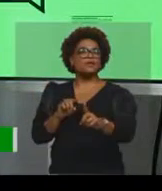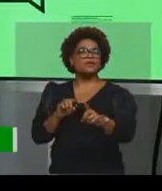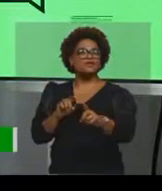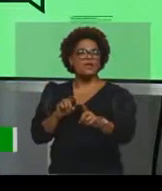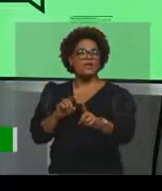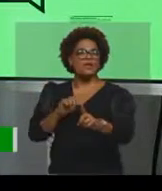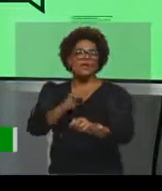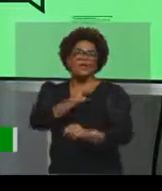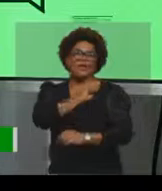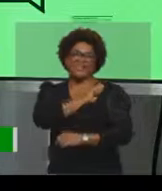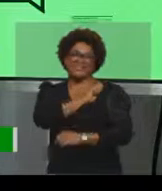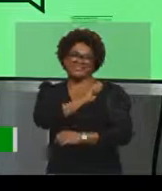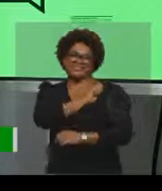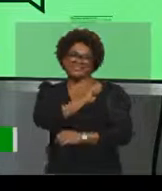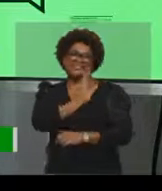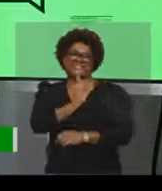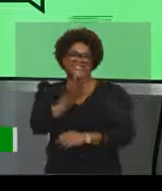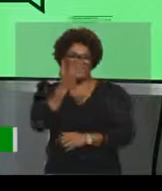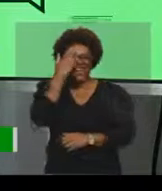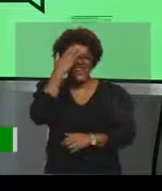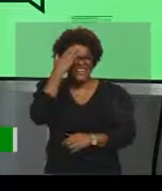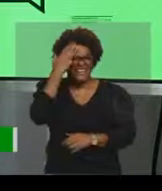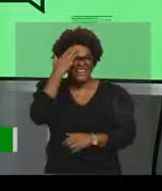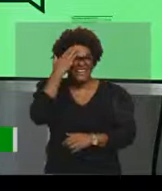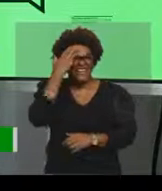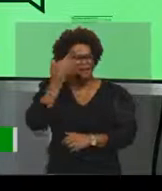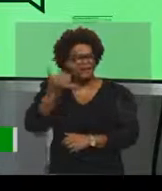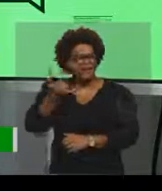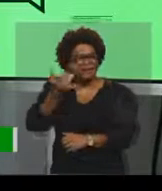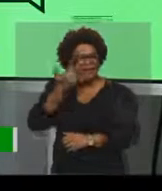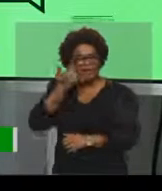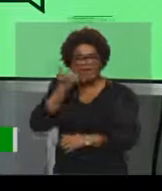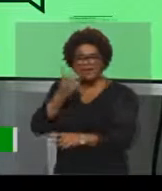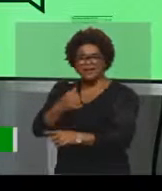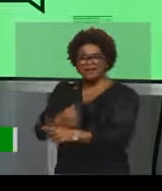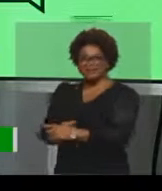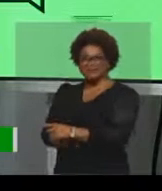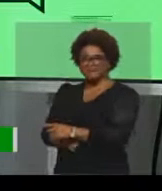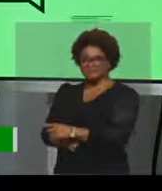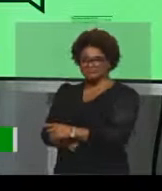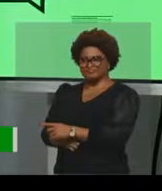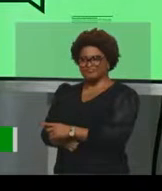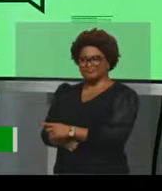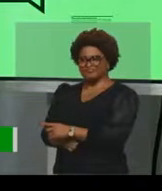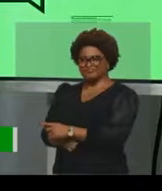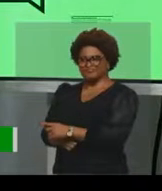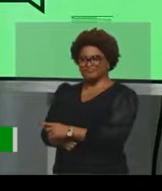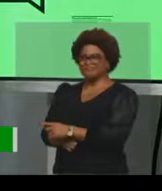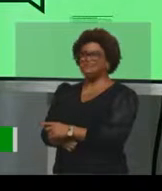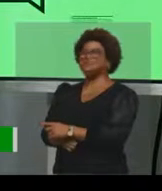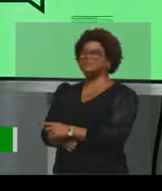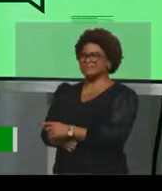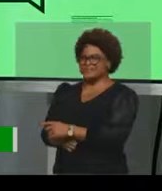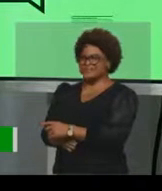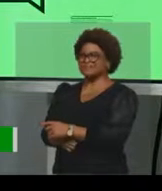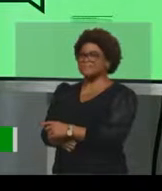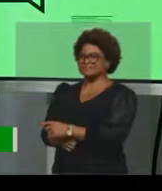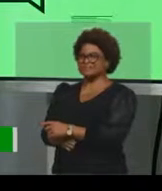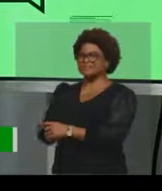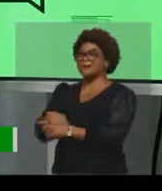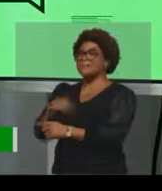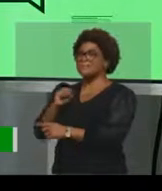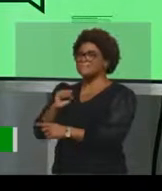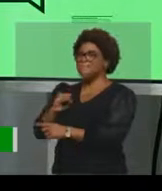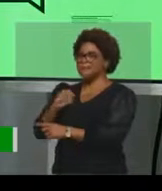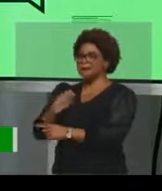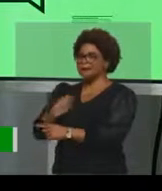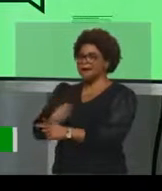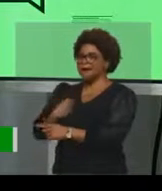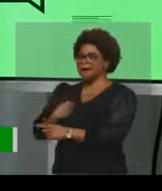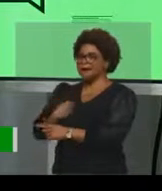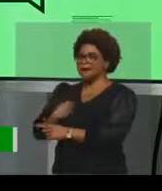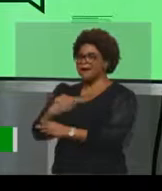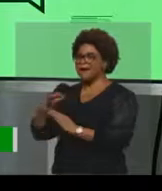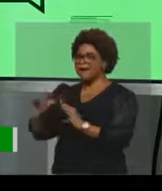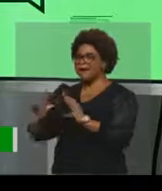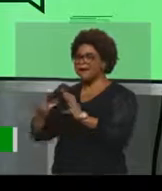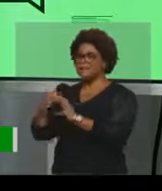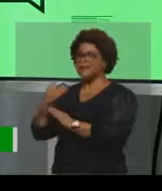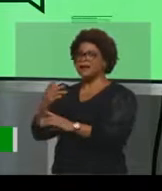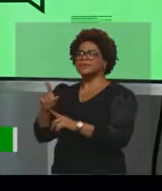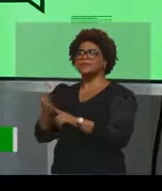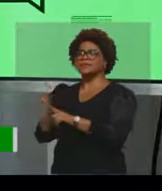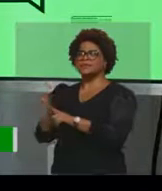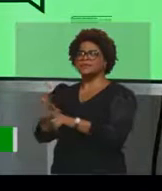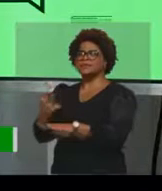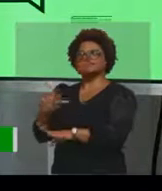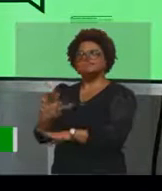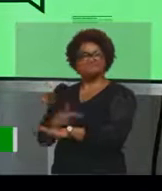só ligar no nosso telefone fixo 31 3254 3009 ou enviar uma mensagem para o